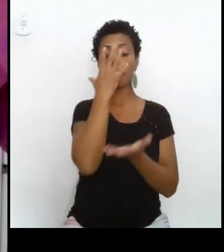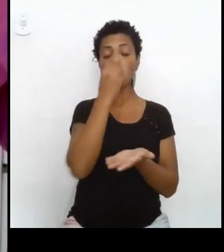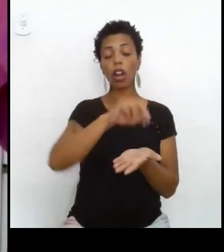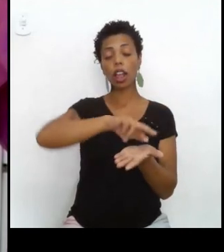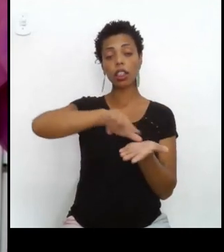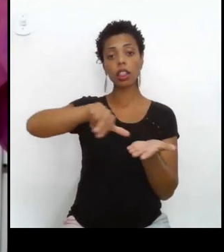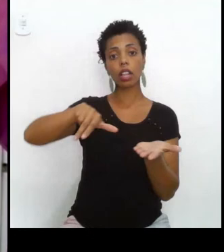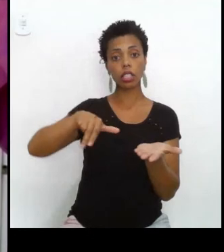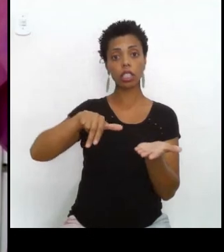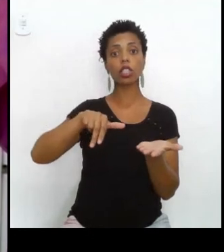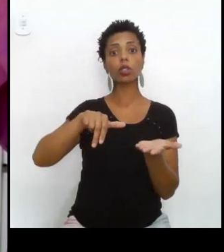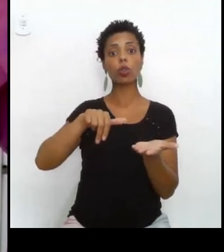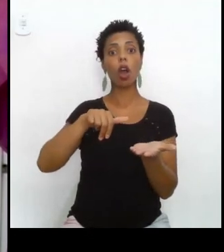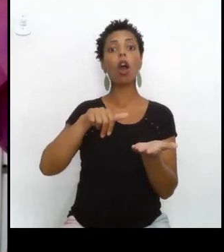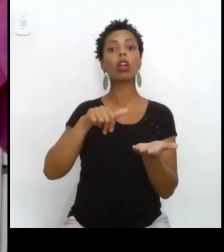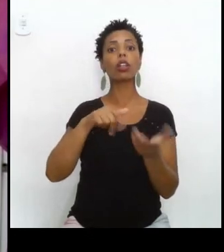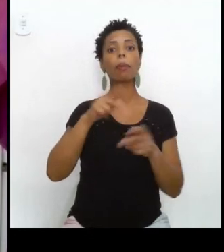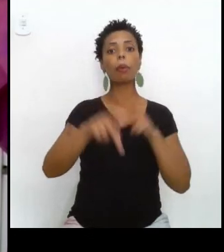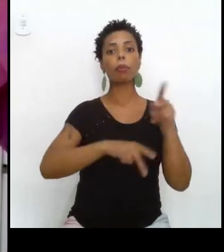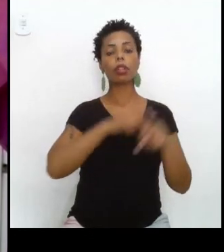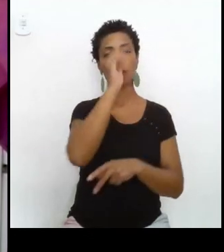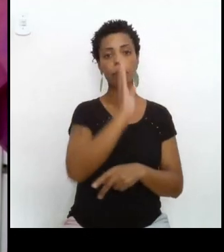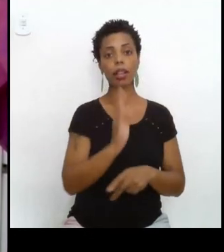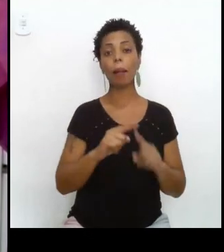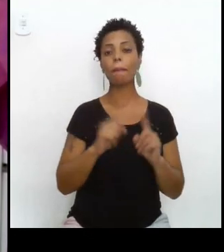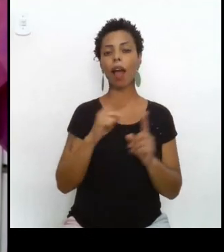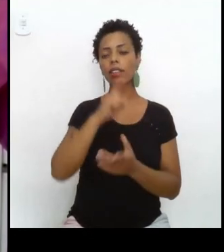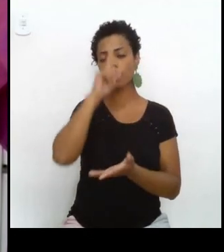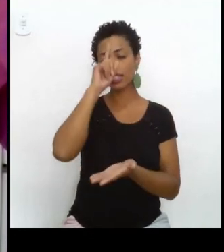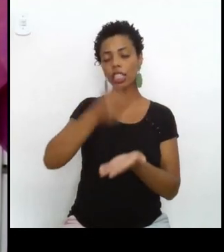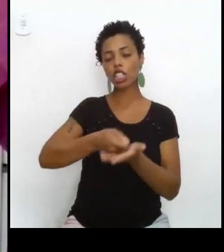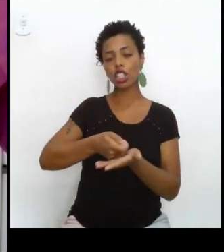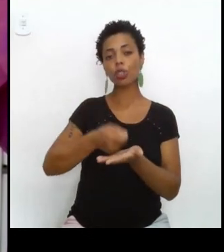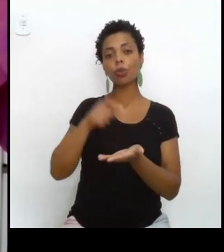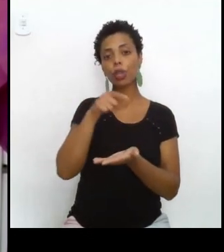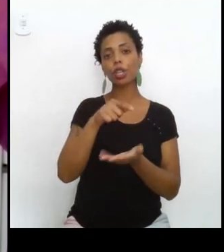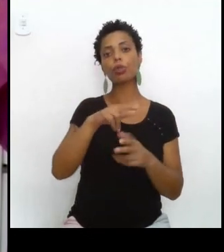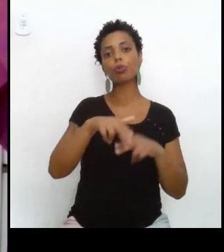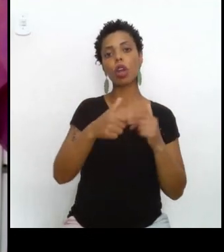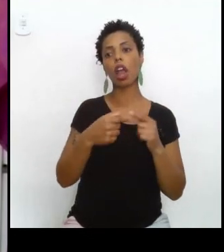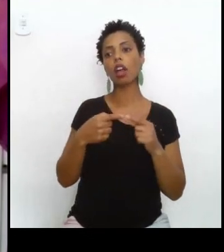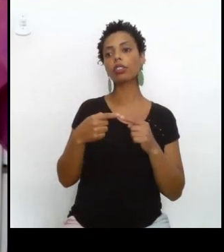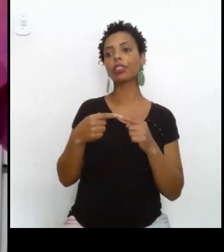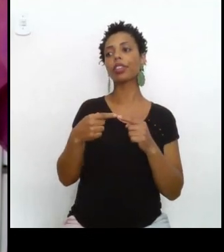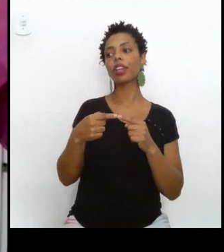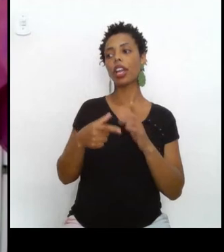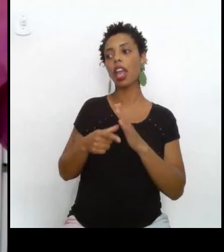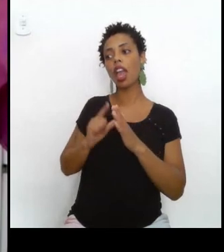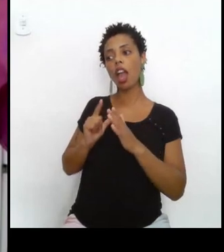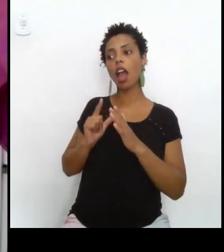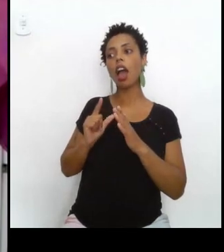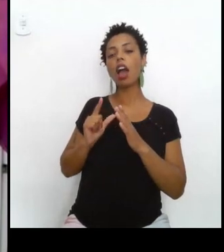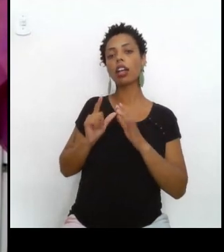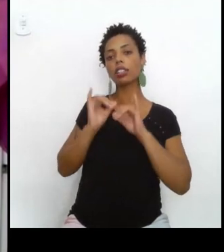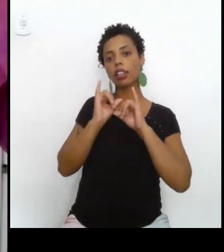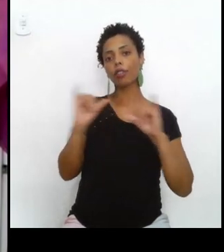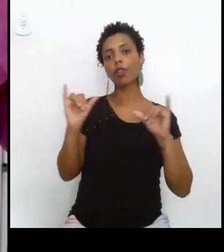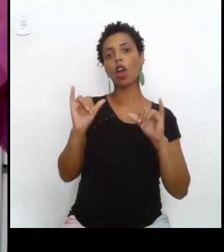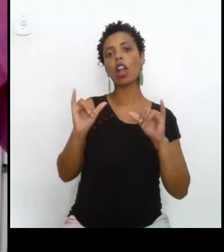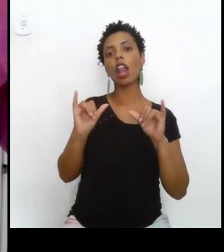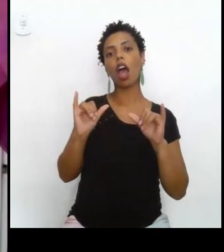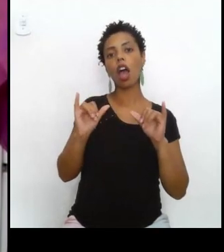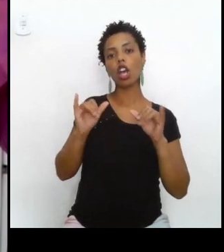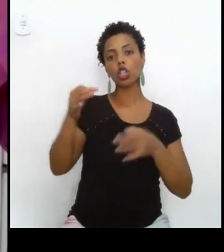só que a decisão ela foi tomada após o órgão tecido a anunciada na justiça pelo Ministério Público Federal